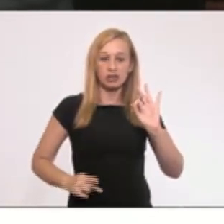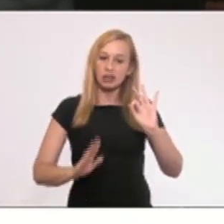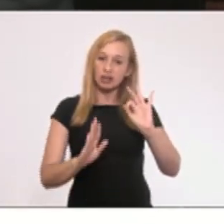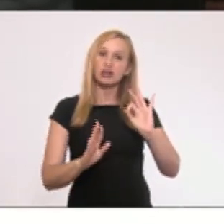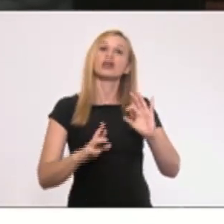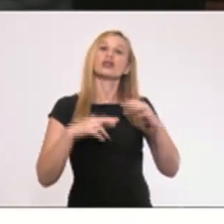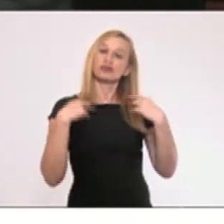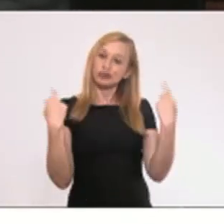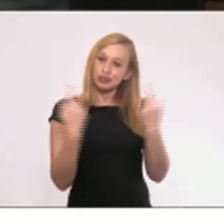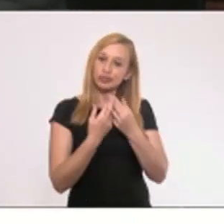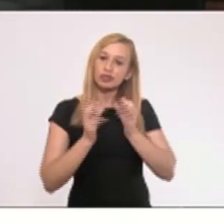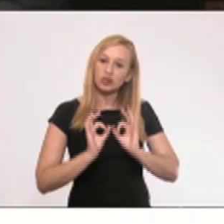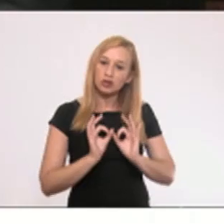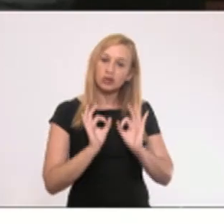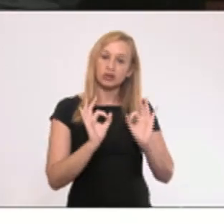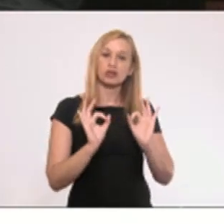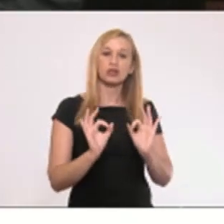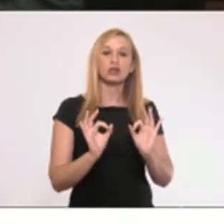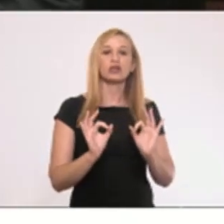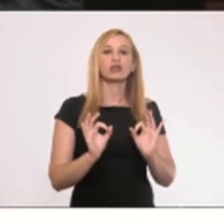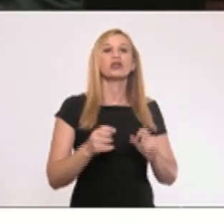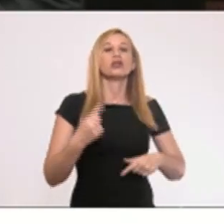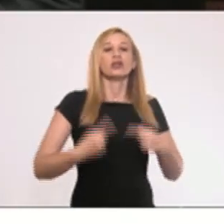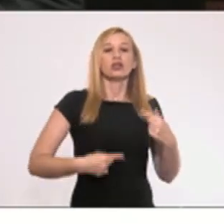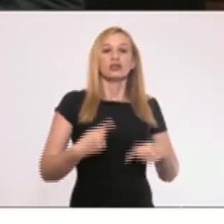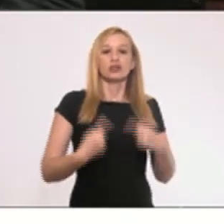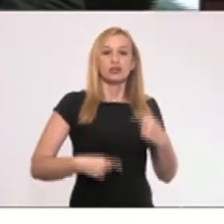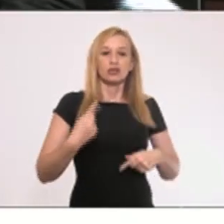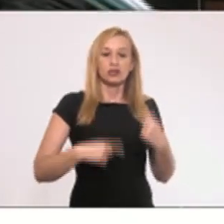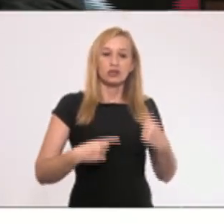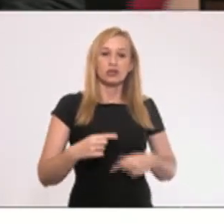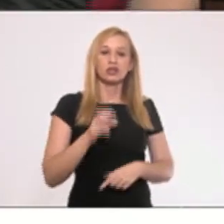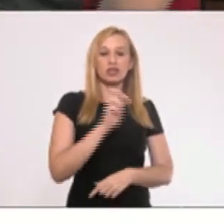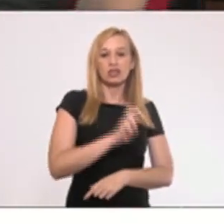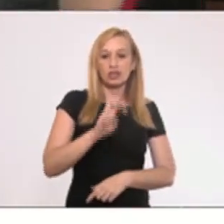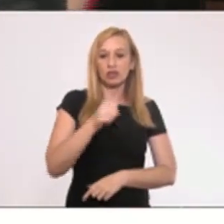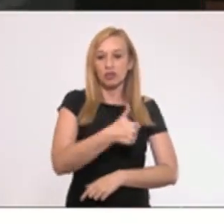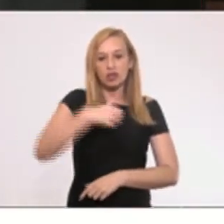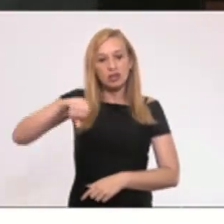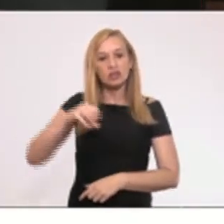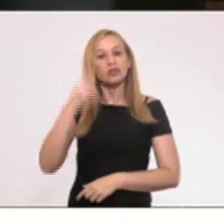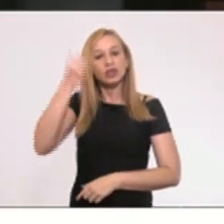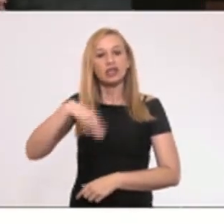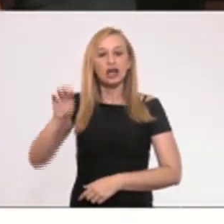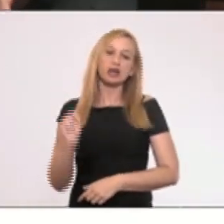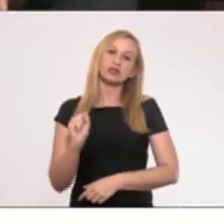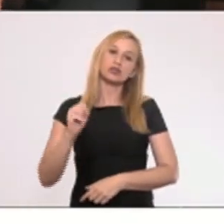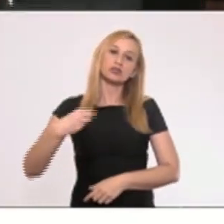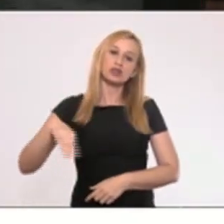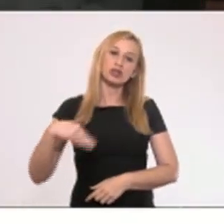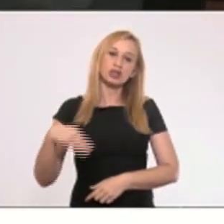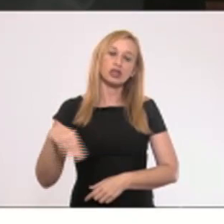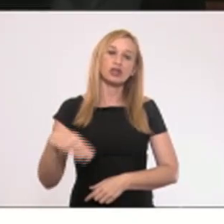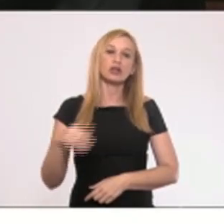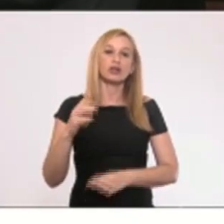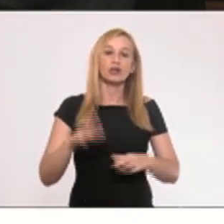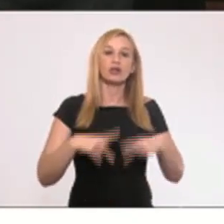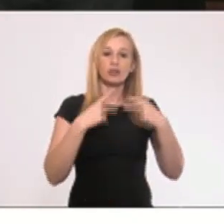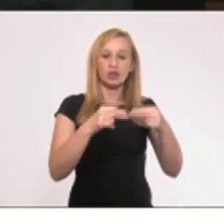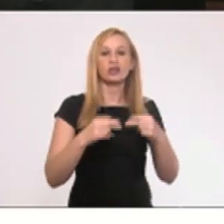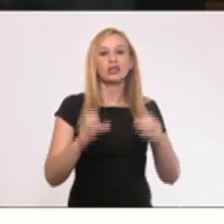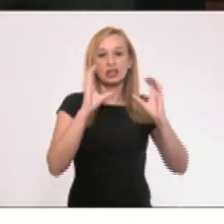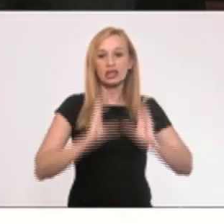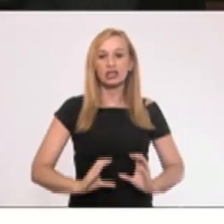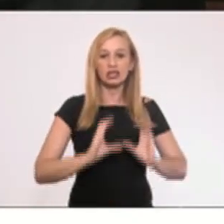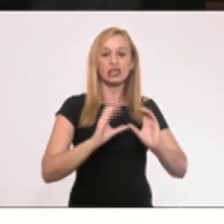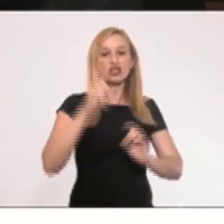Extraordinária, perdão, regime de urgência, discussão única, pode resolução 155/2019, de autoria do deputado Carlos Min, concede prêmio, cidadania, direito e respeito